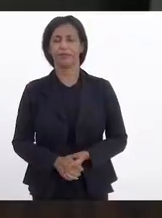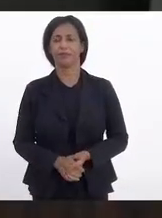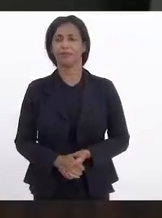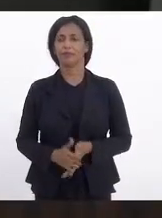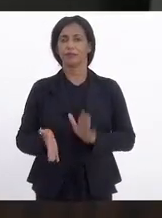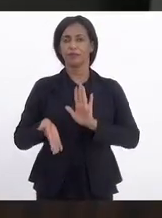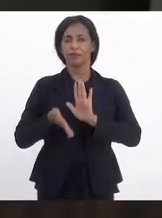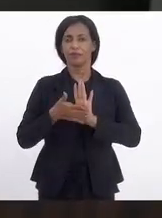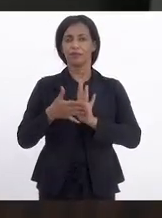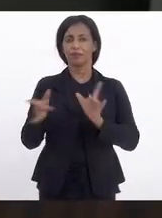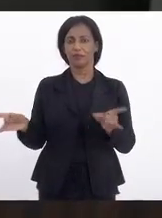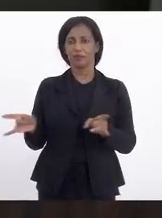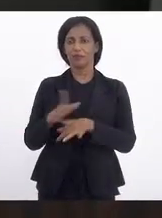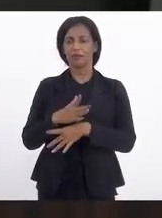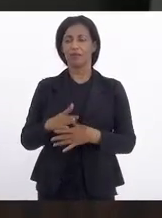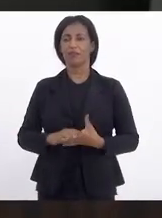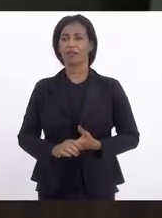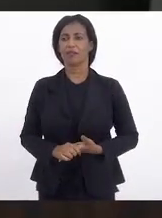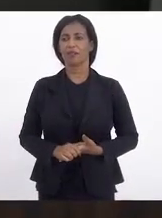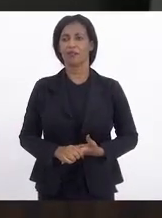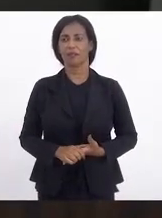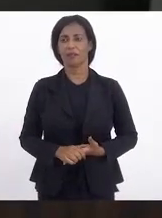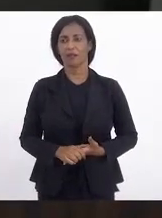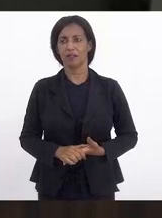os pareceres emitidos emitidos